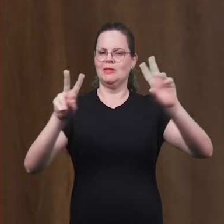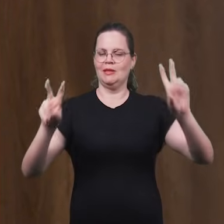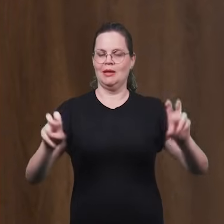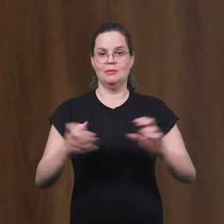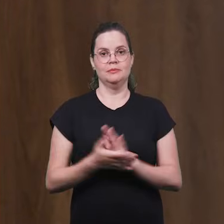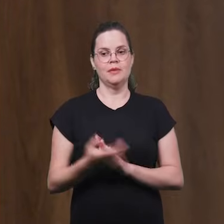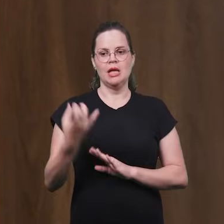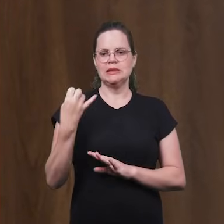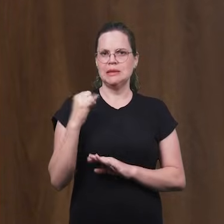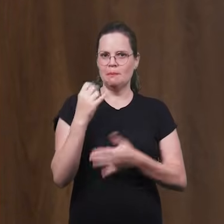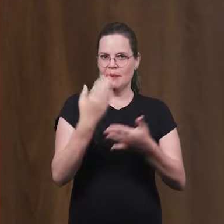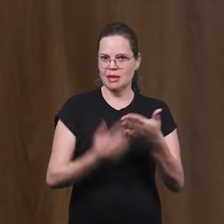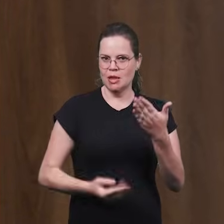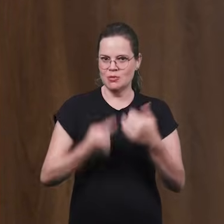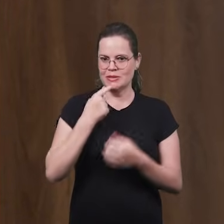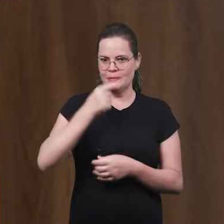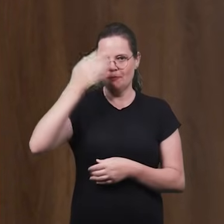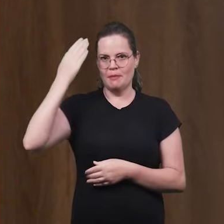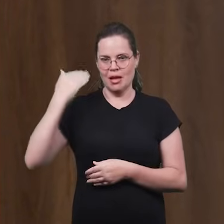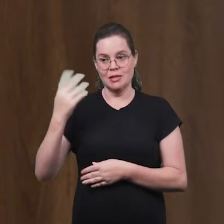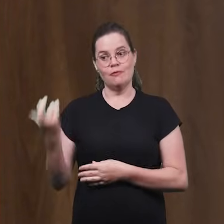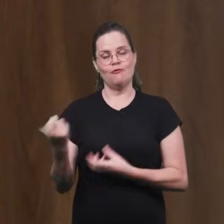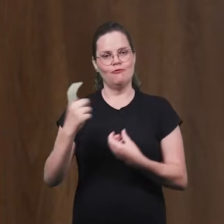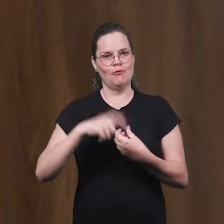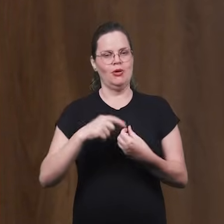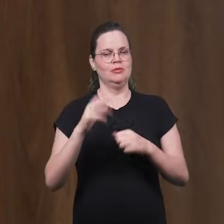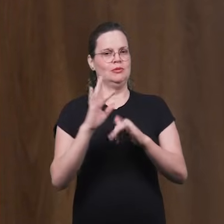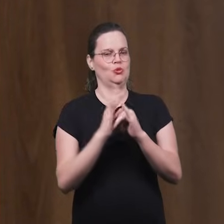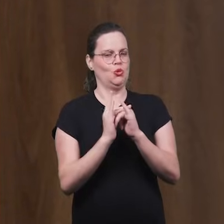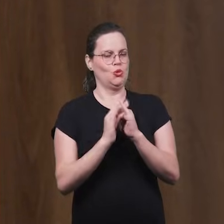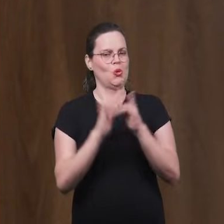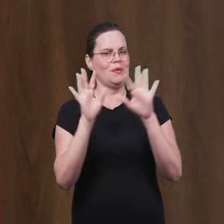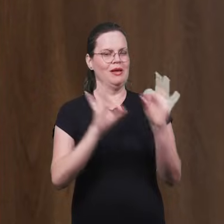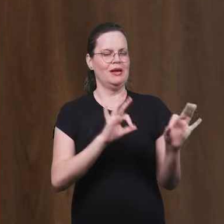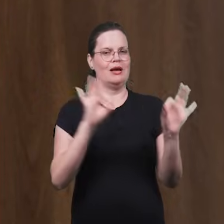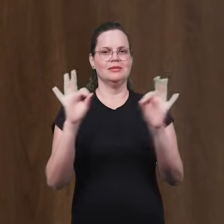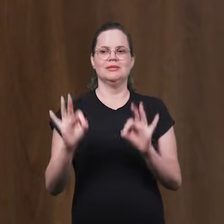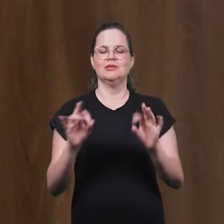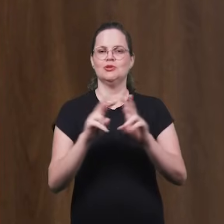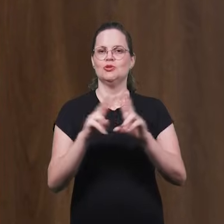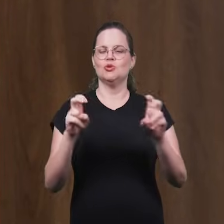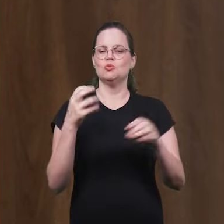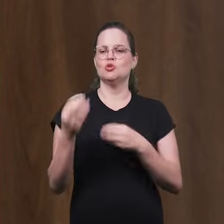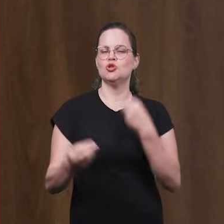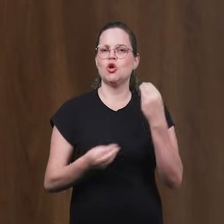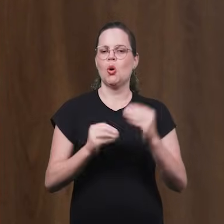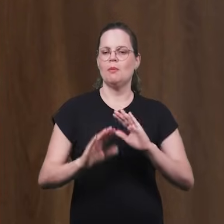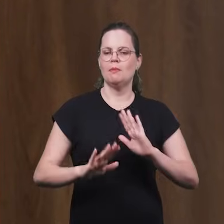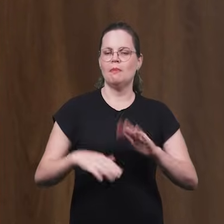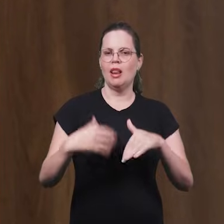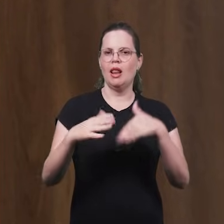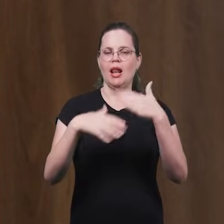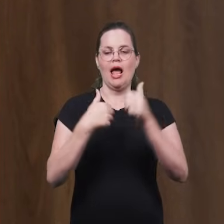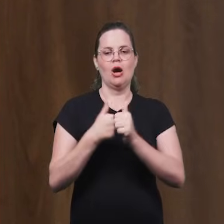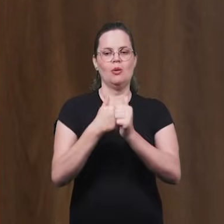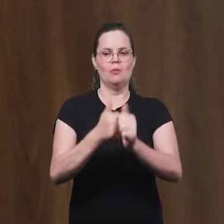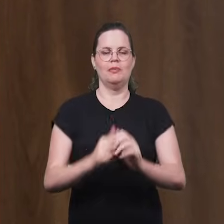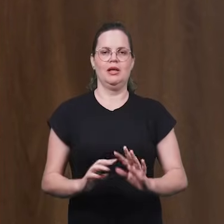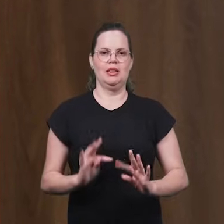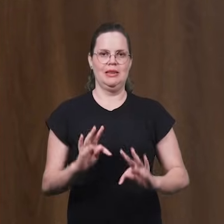assistiu, volte um episódio, assista o episódio em que nós falamos sobre acompanhar a evolução da